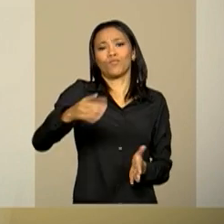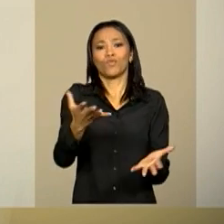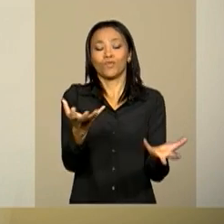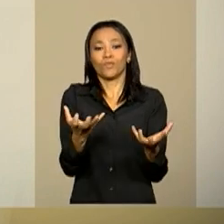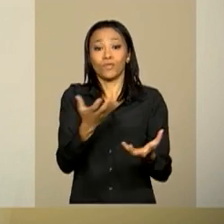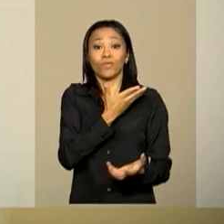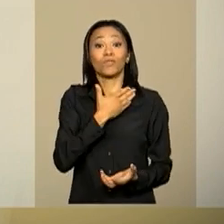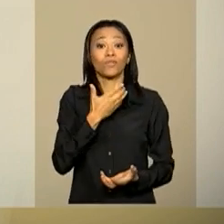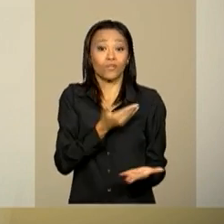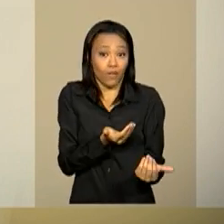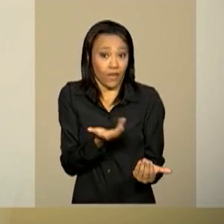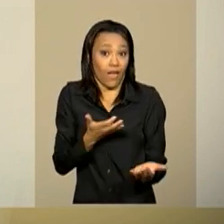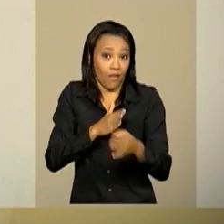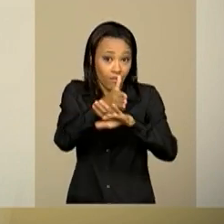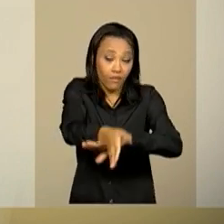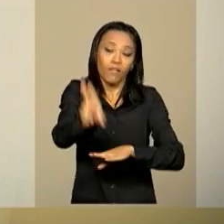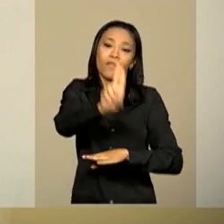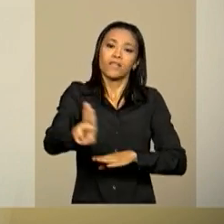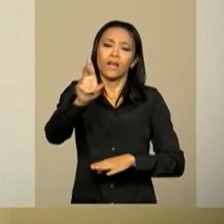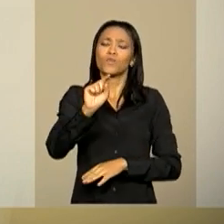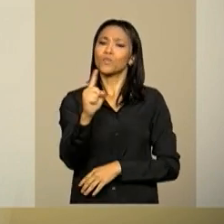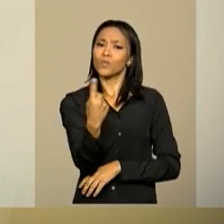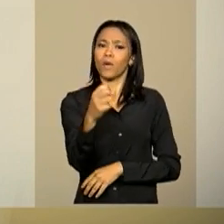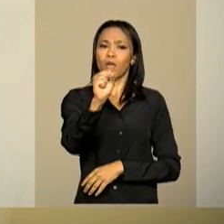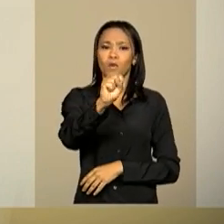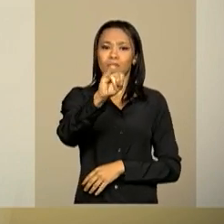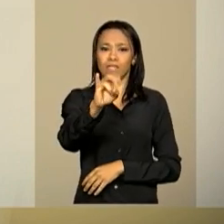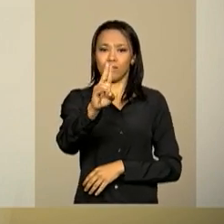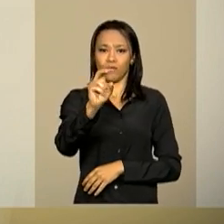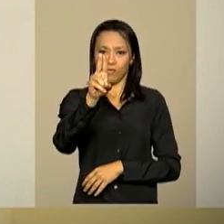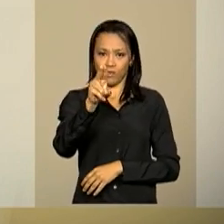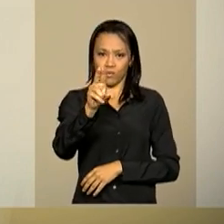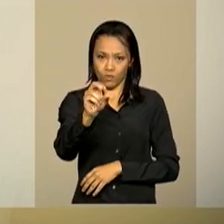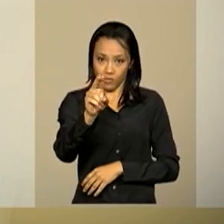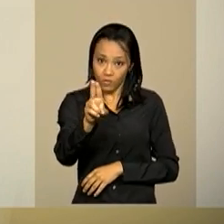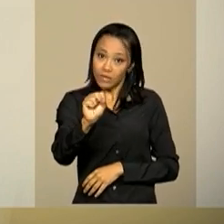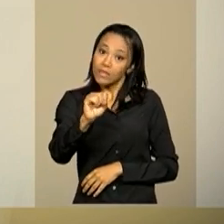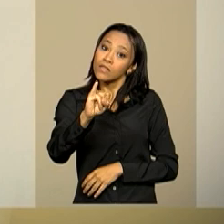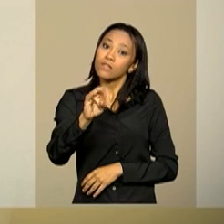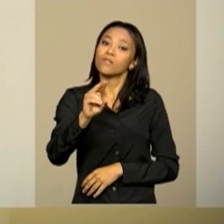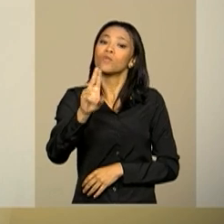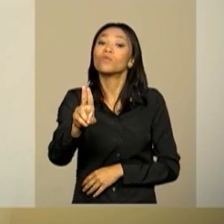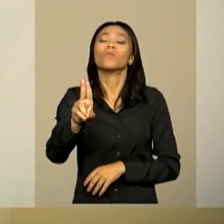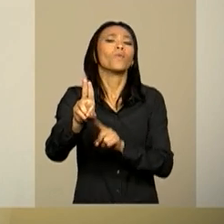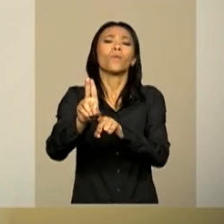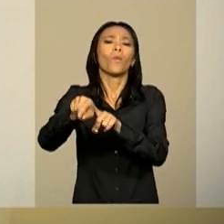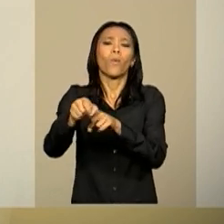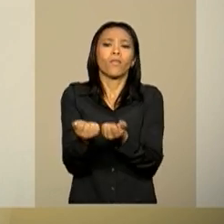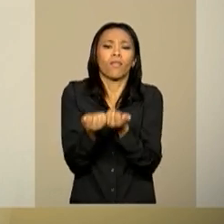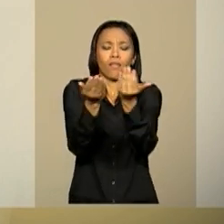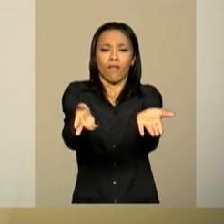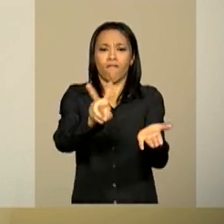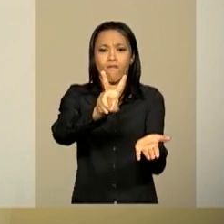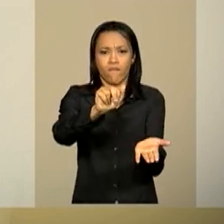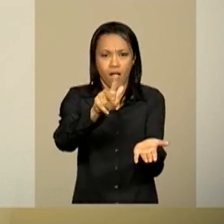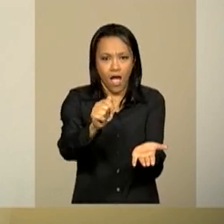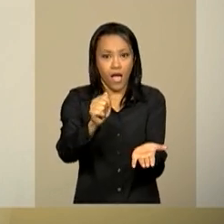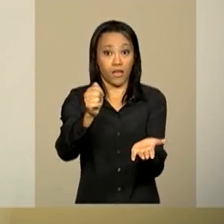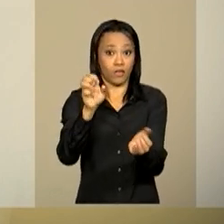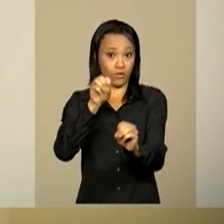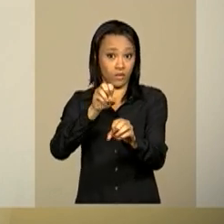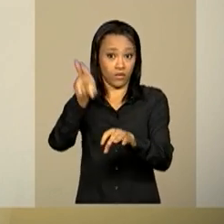universidade uma dessas opções é o cisu o sistema de seleção unificada que oferece as vagas no ensino